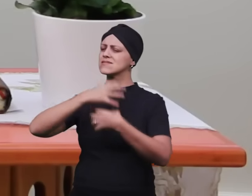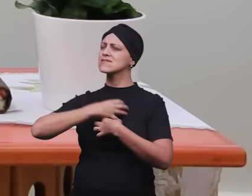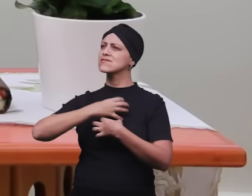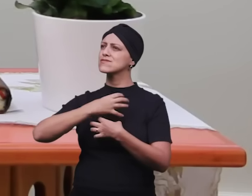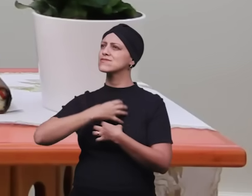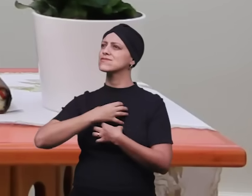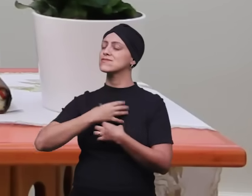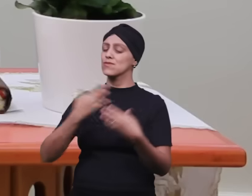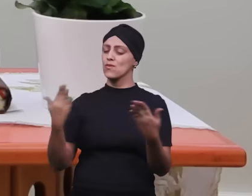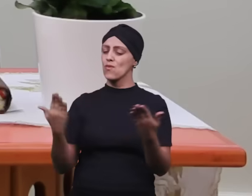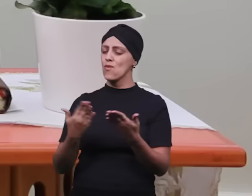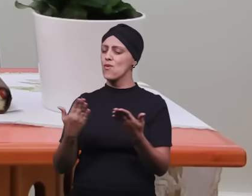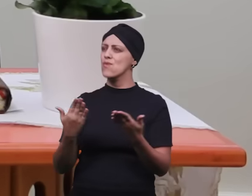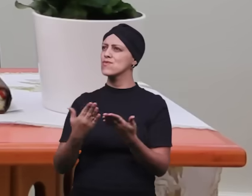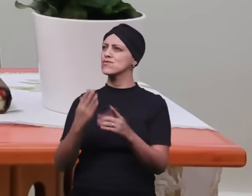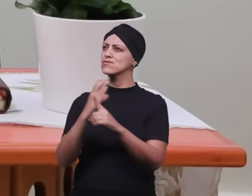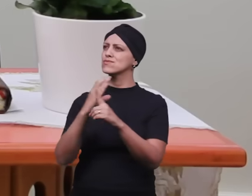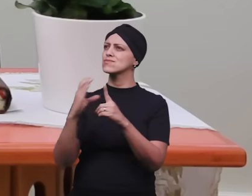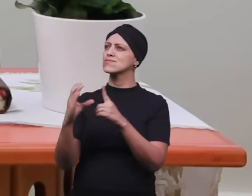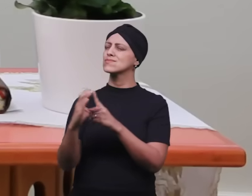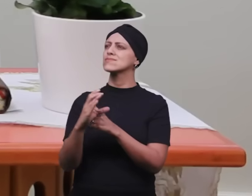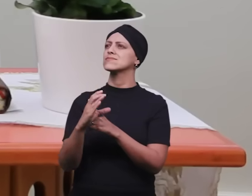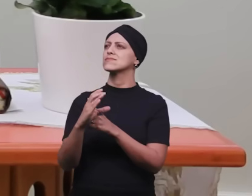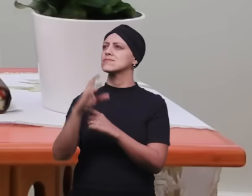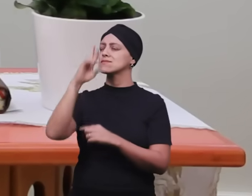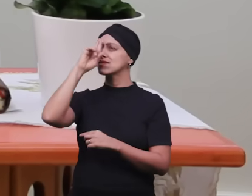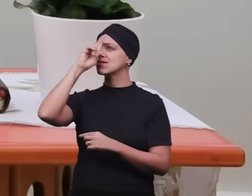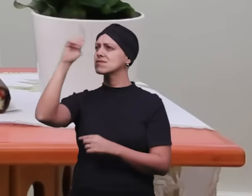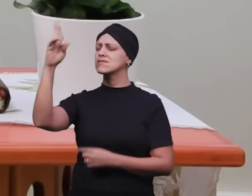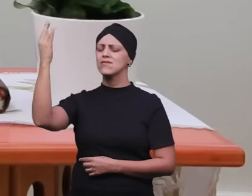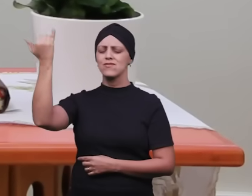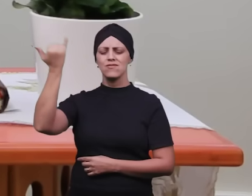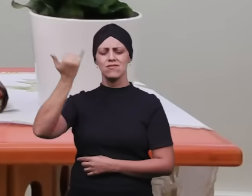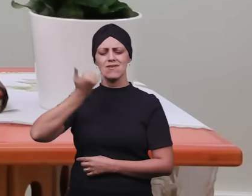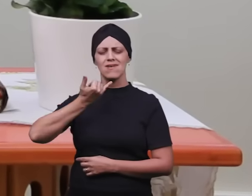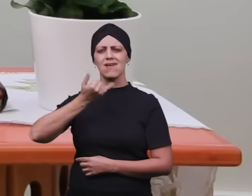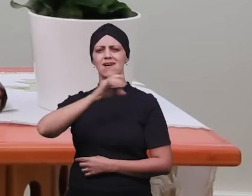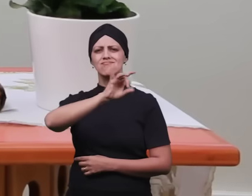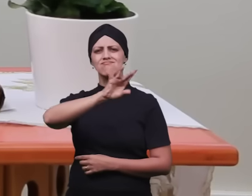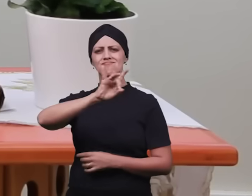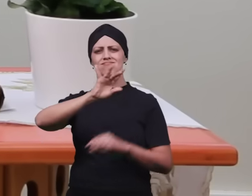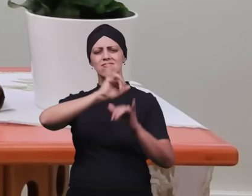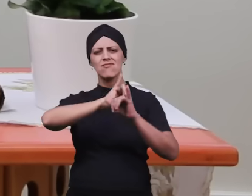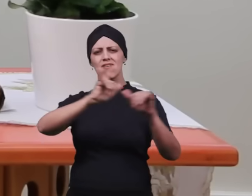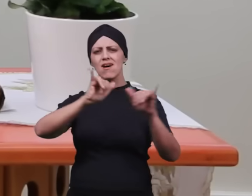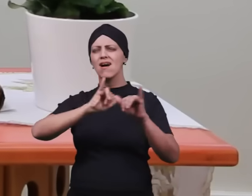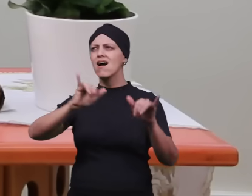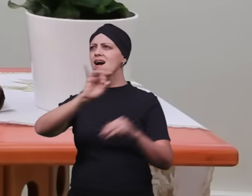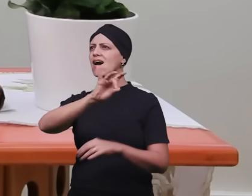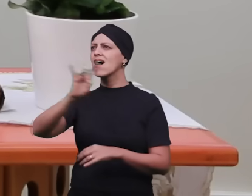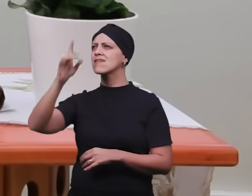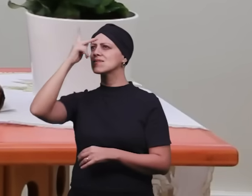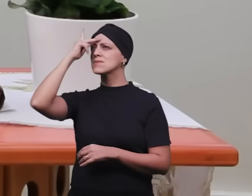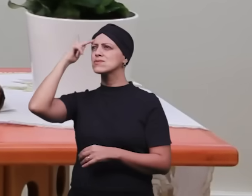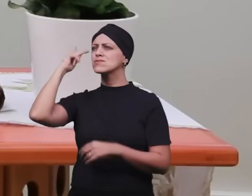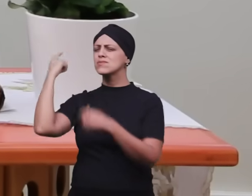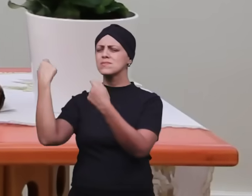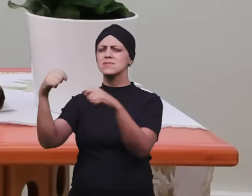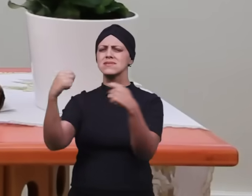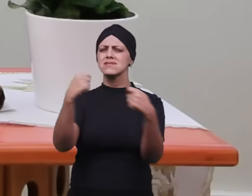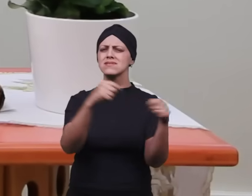presença. Que nesse dia, nesse culto, o Senhor possa falar poderosamente a cada coração, suprindo